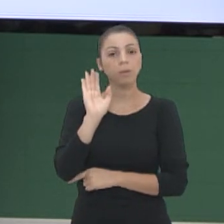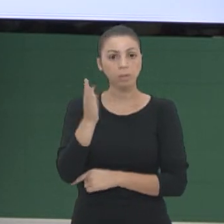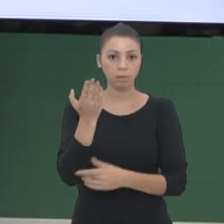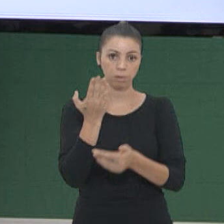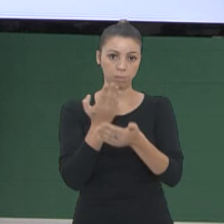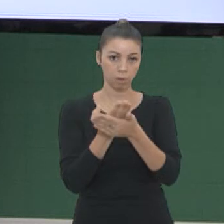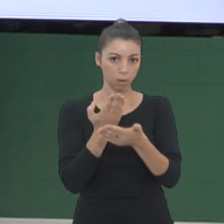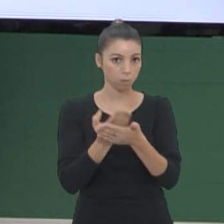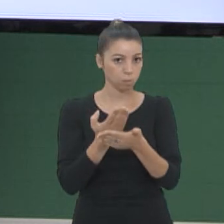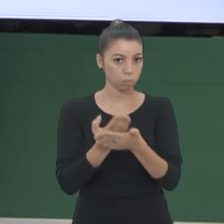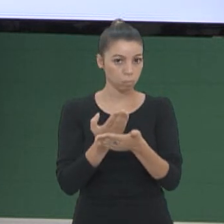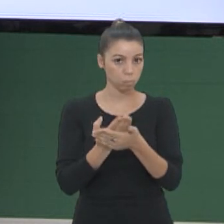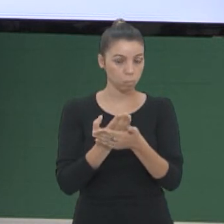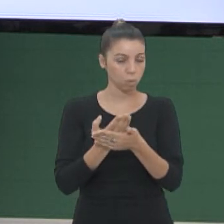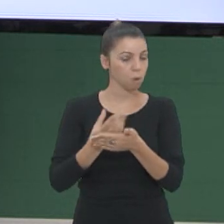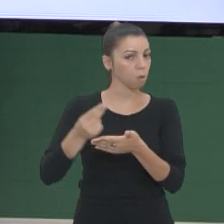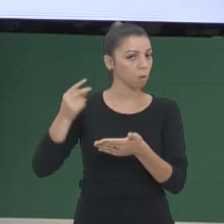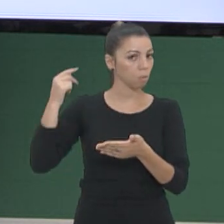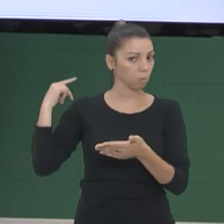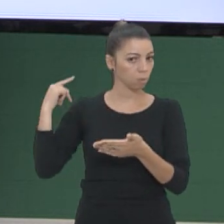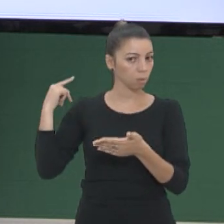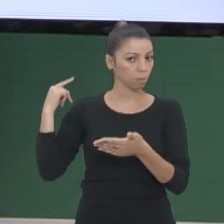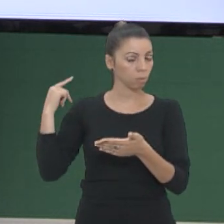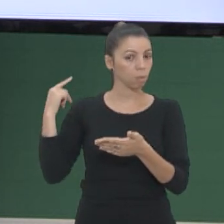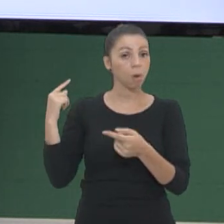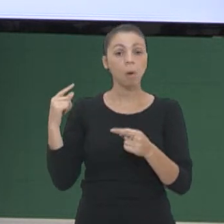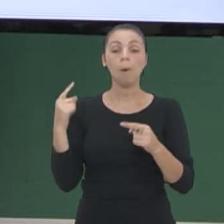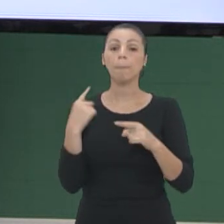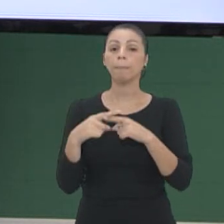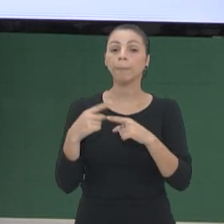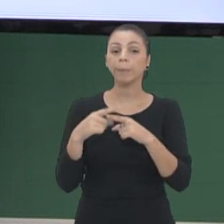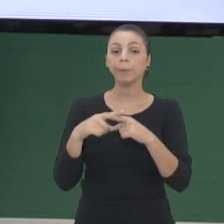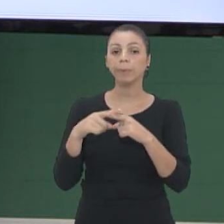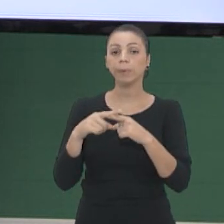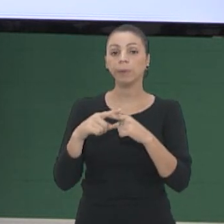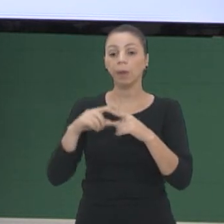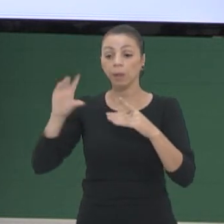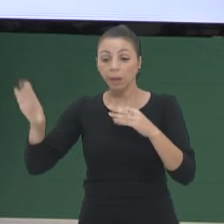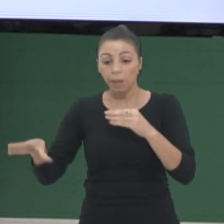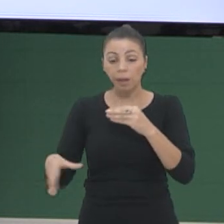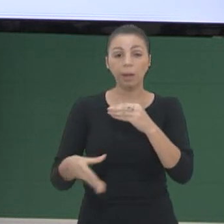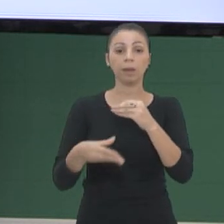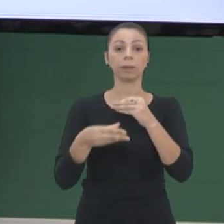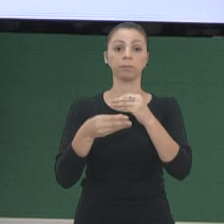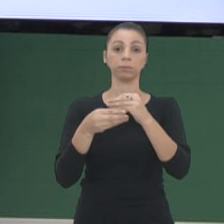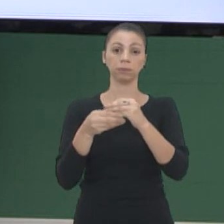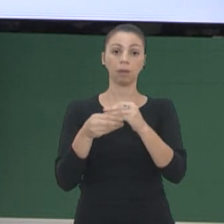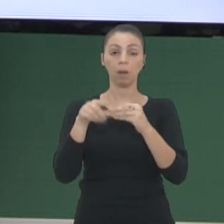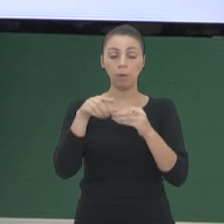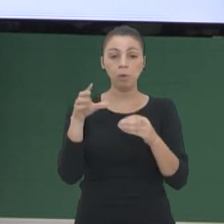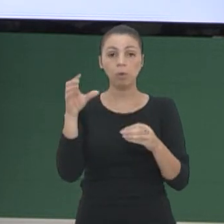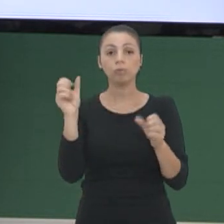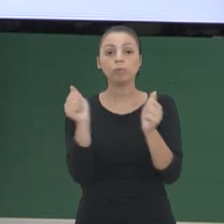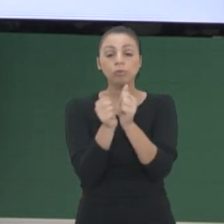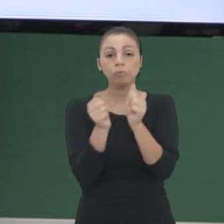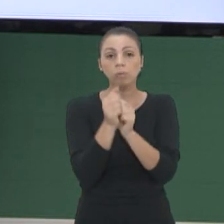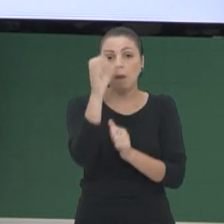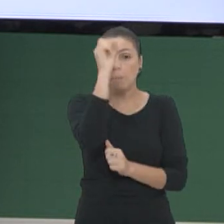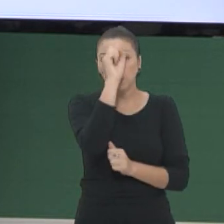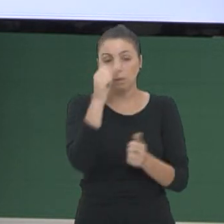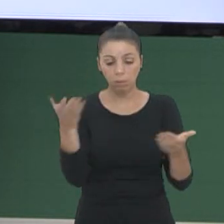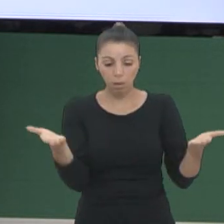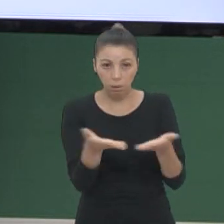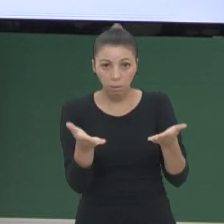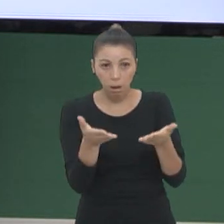assim, uma recordada, uma revisada, junto com o que nós estamos aprendendo agora. Logo, os